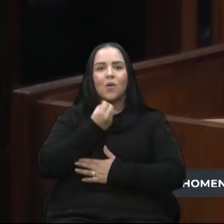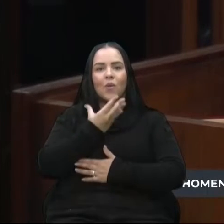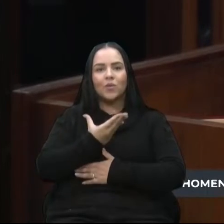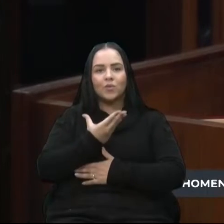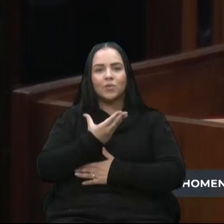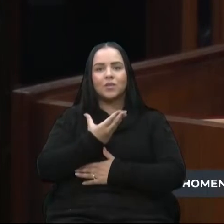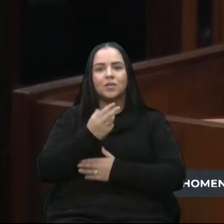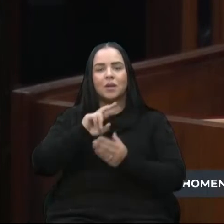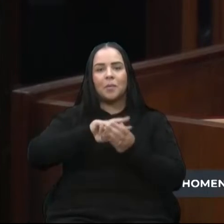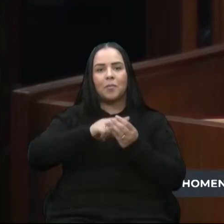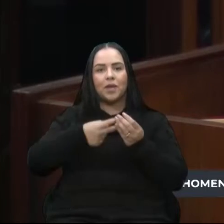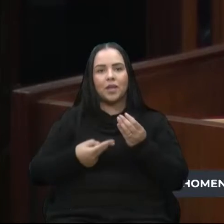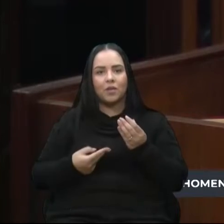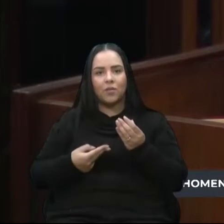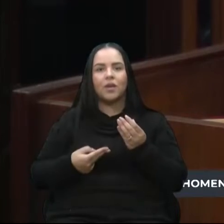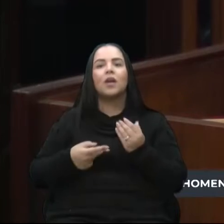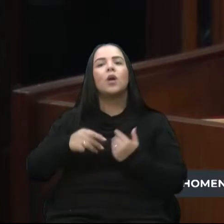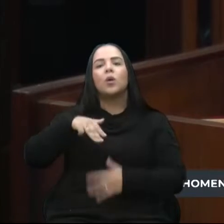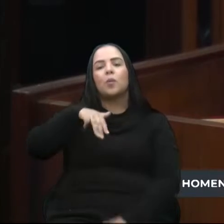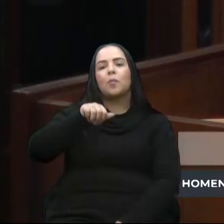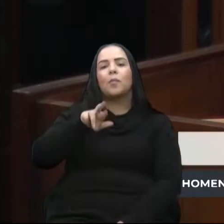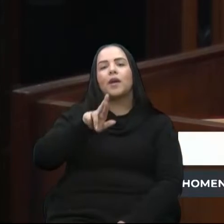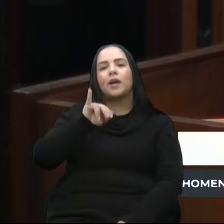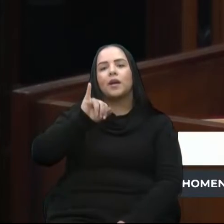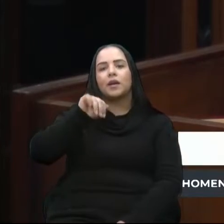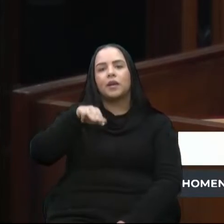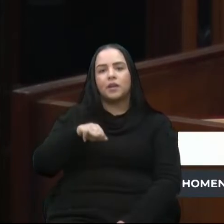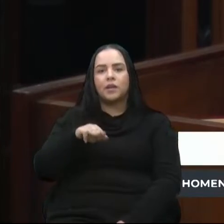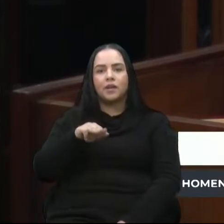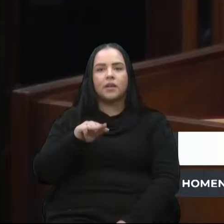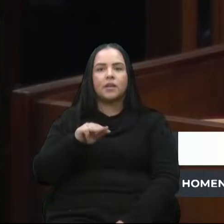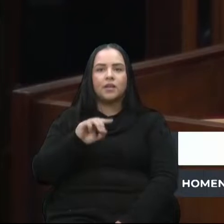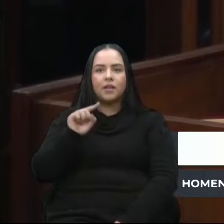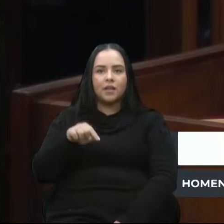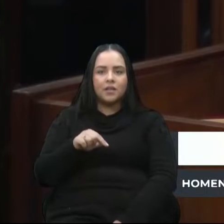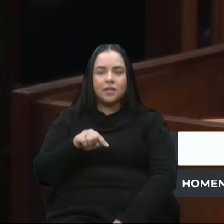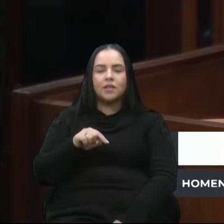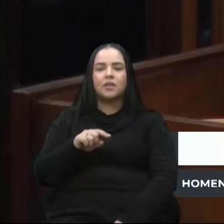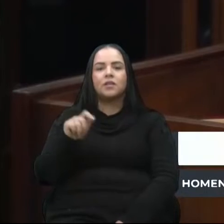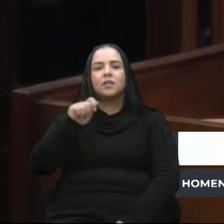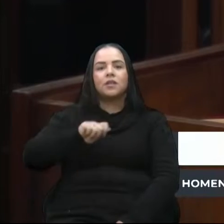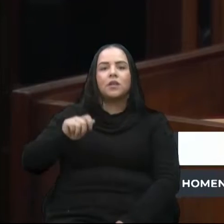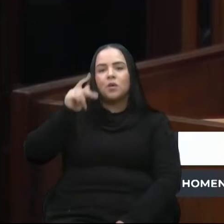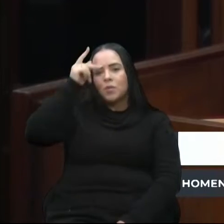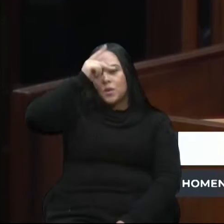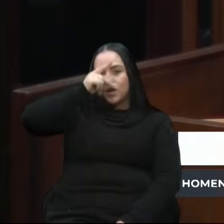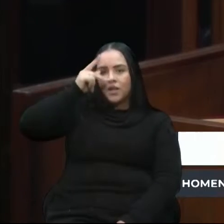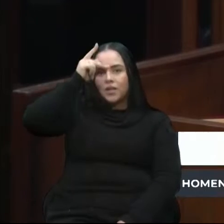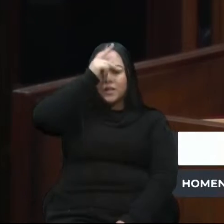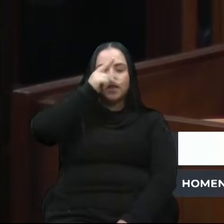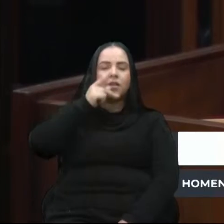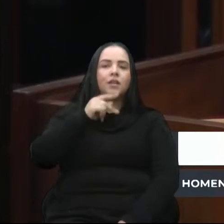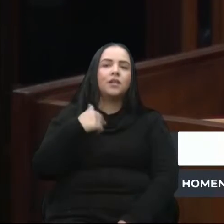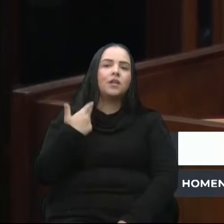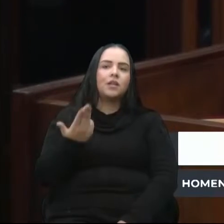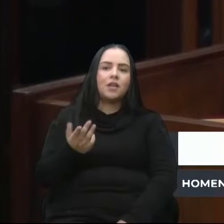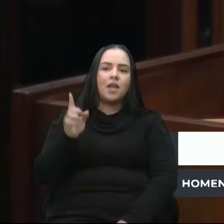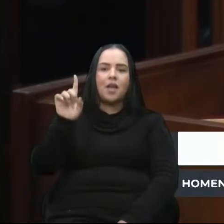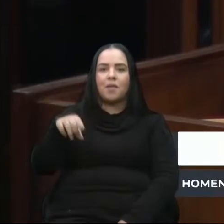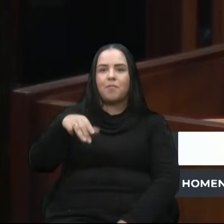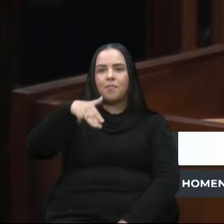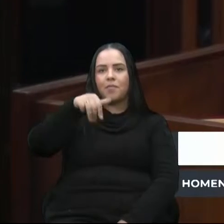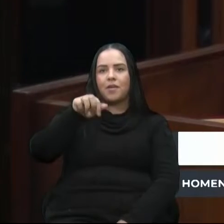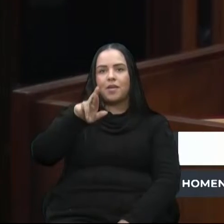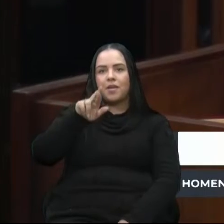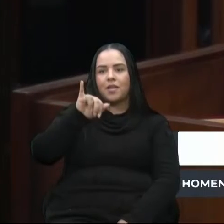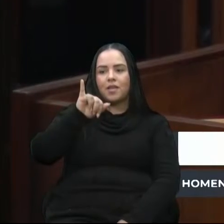O Marim, ele é da Braspol, da Associação Polonesa. E ele, embora seja Marim, a gente chama ele de